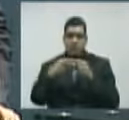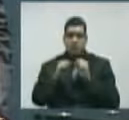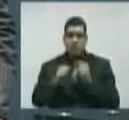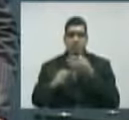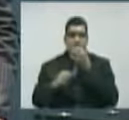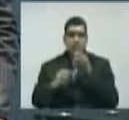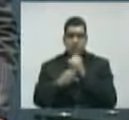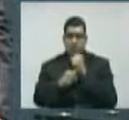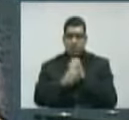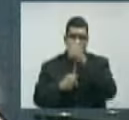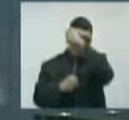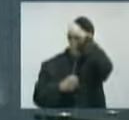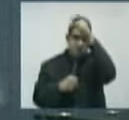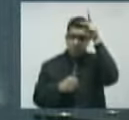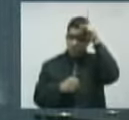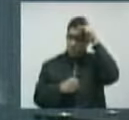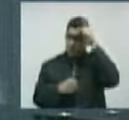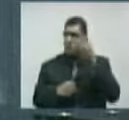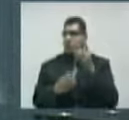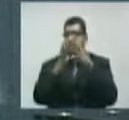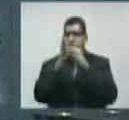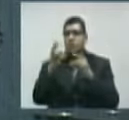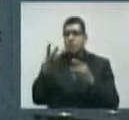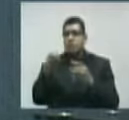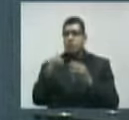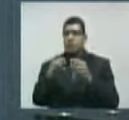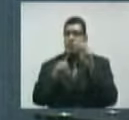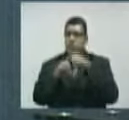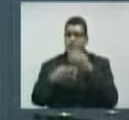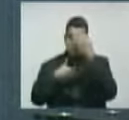que tomaram conta da Prefeitura de Manaus nesses últimos 30 meses. Muito obrigado, senhor presidente.